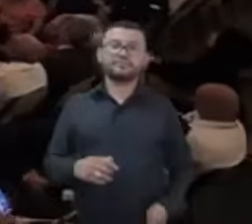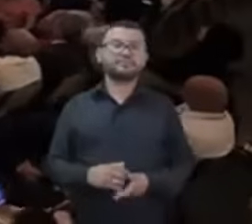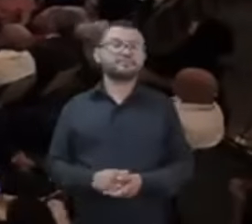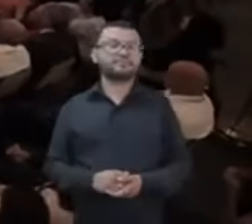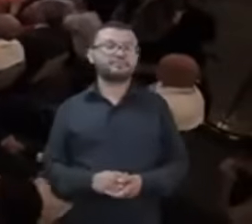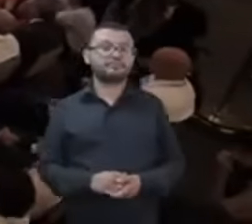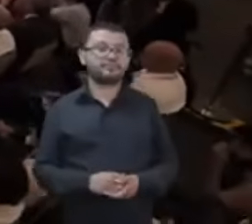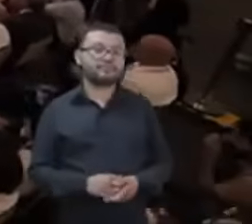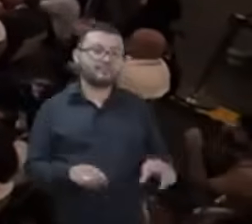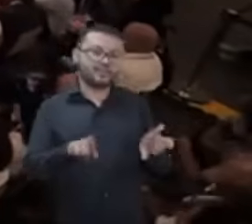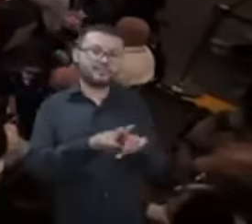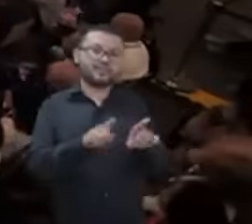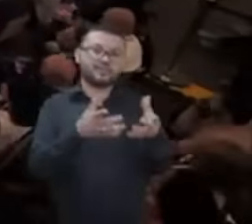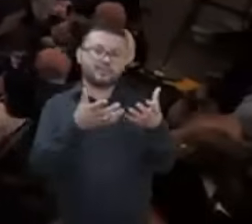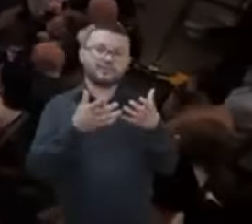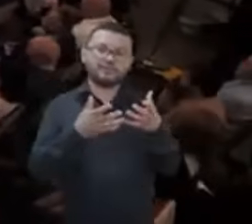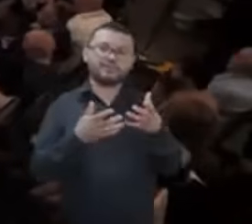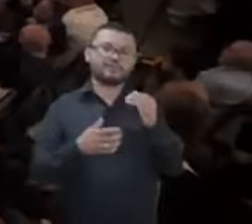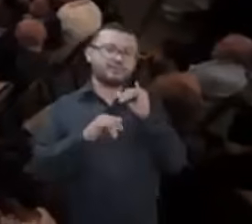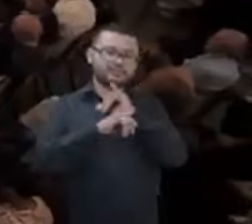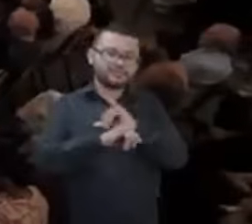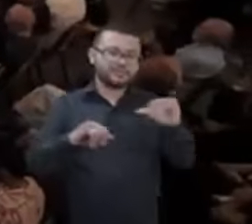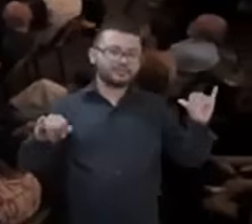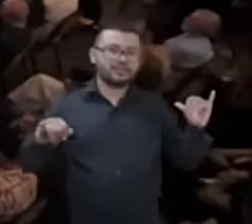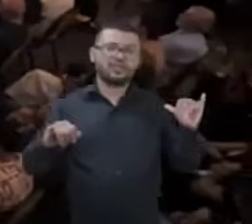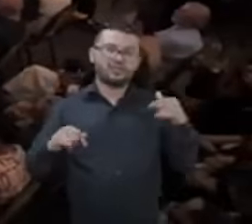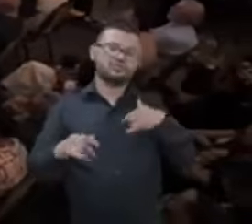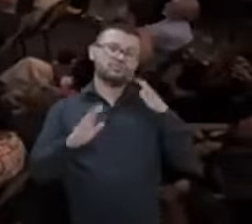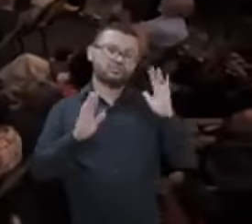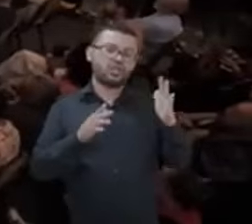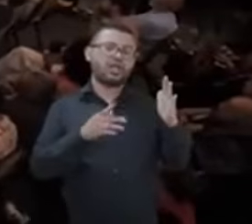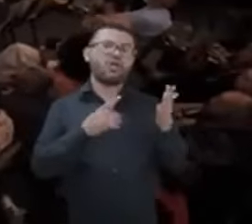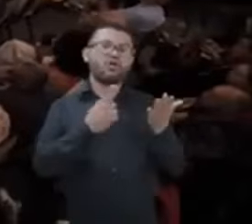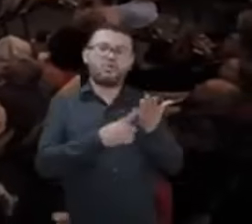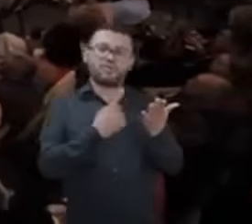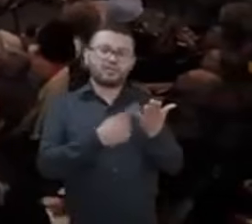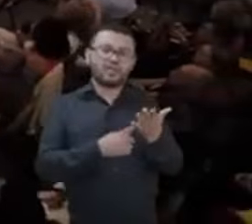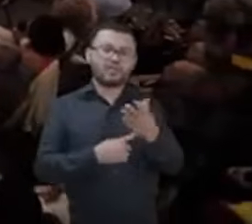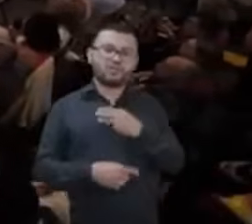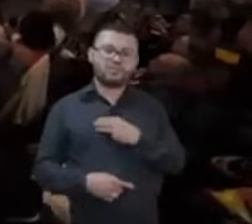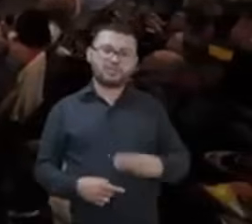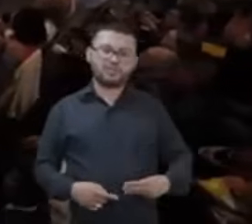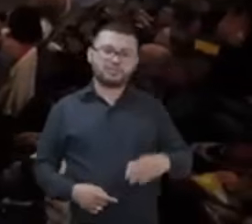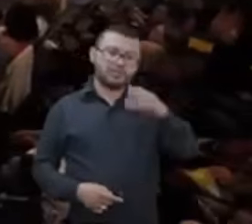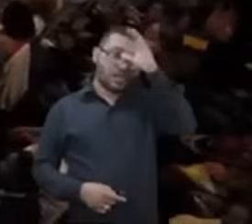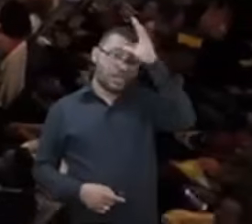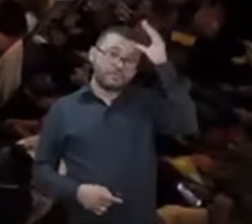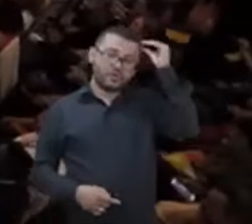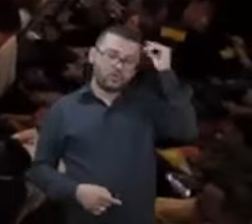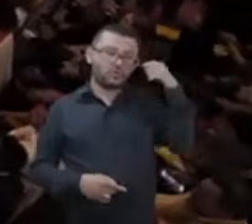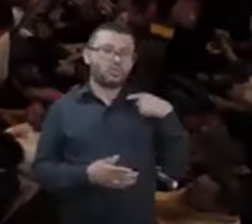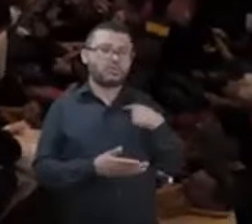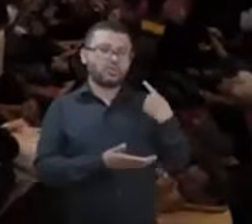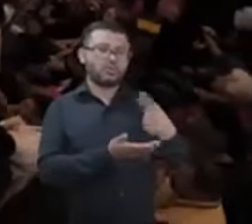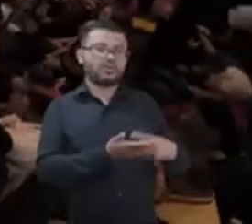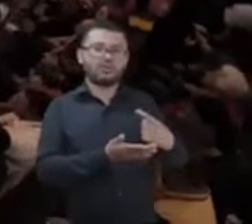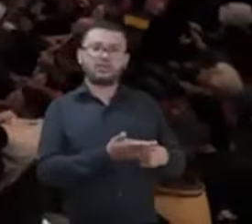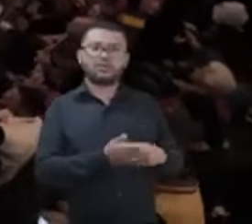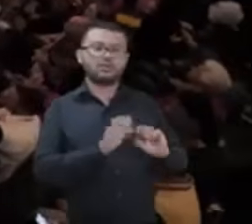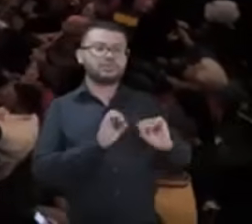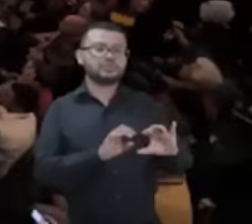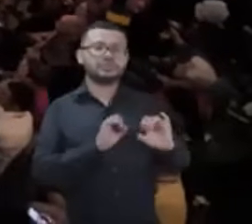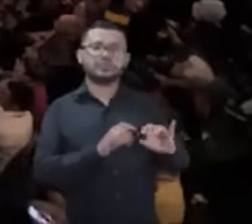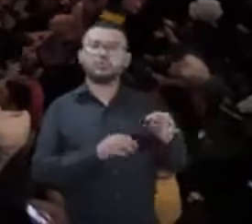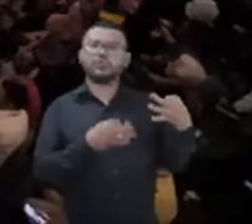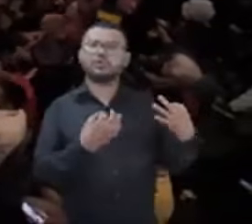Quero também dizer a vocês, e eu tenho dialogado muito com o ministro Camilo nesse sentido, nós